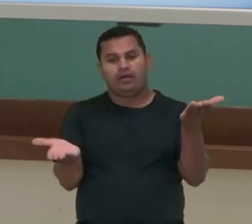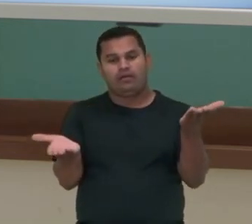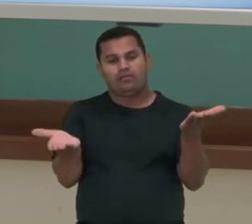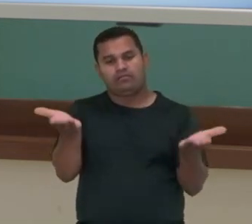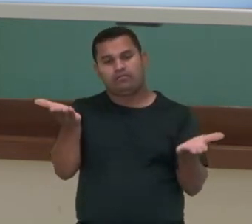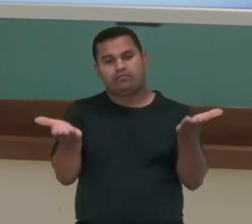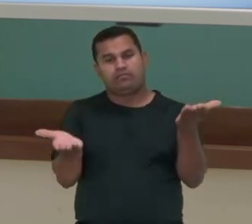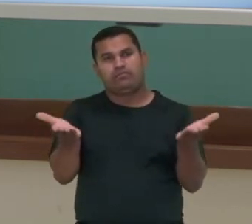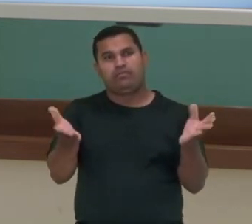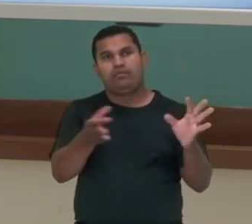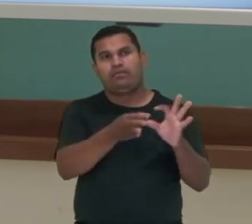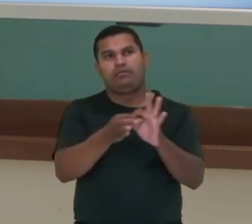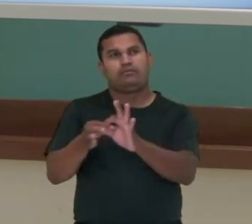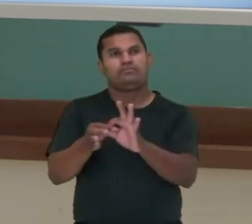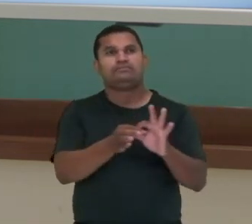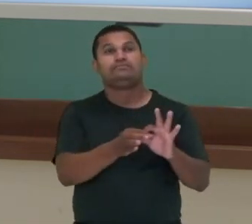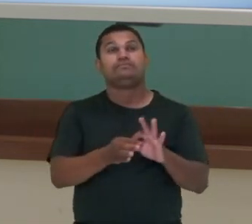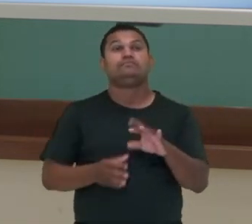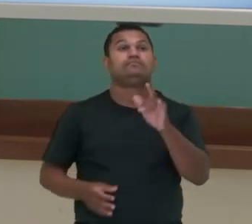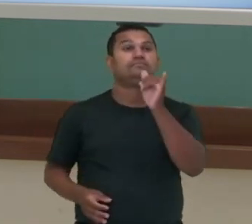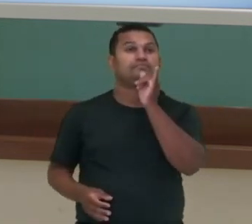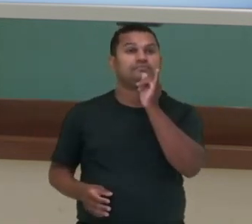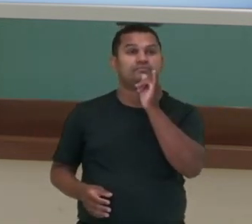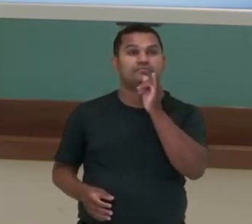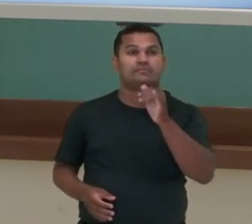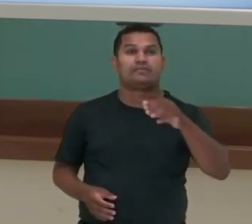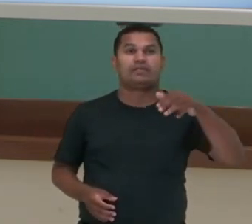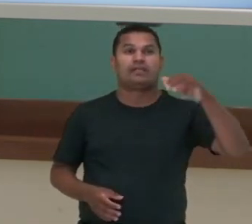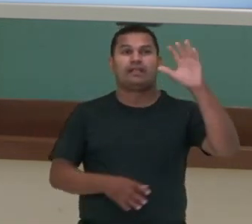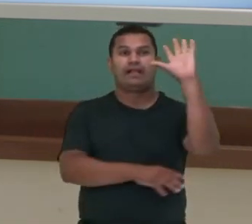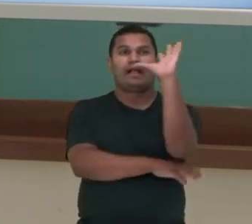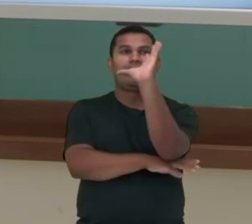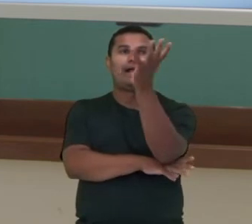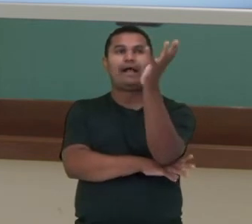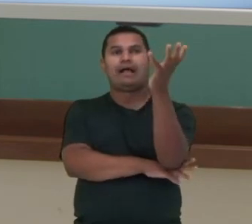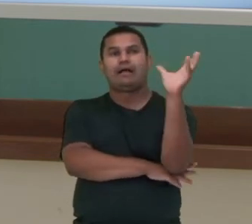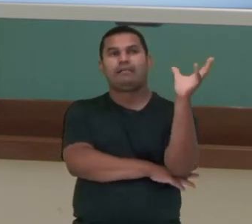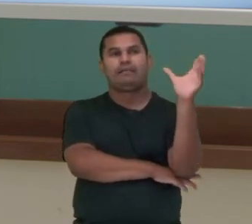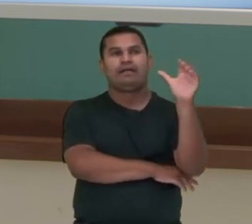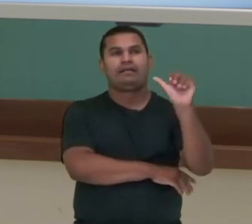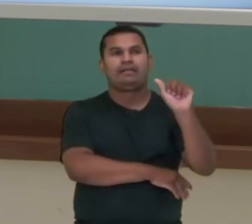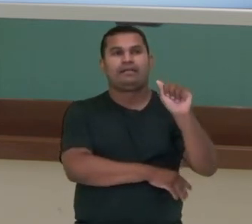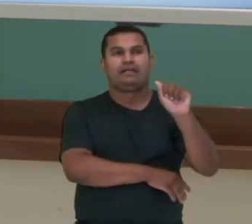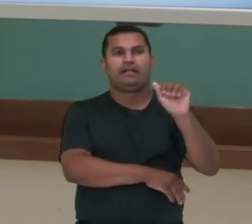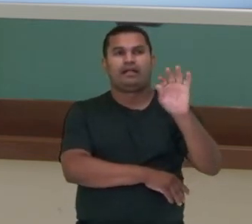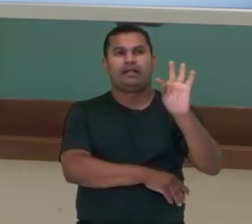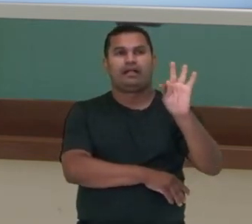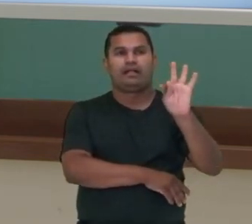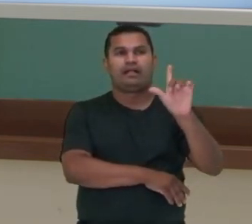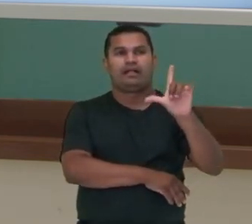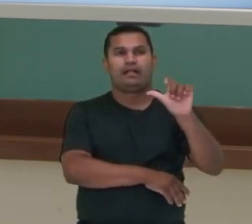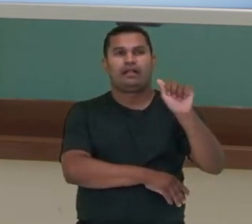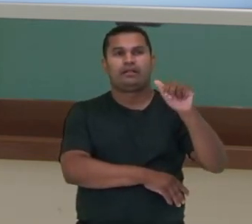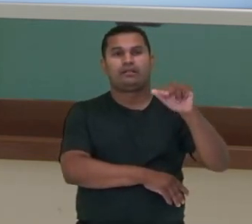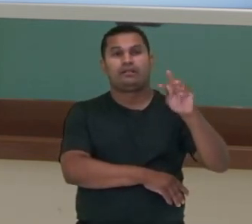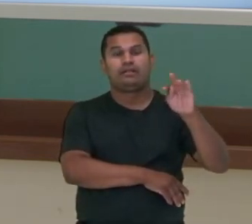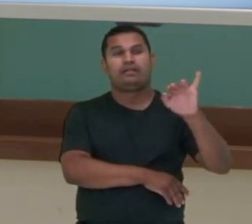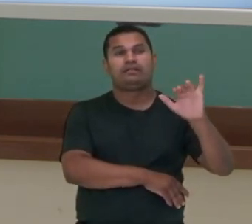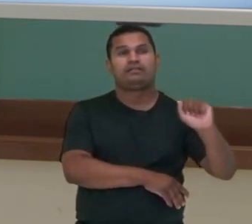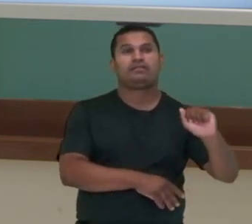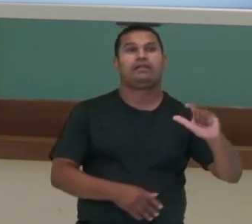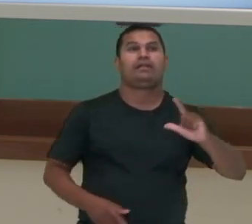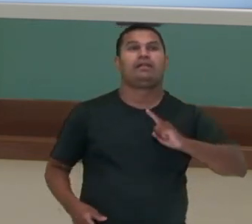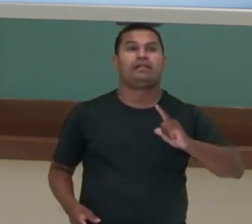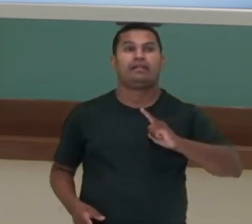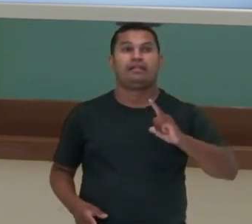uma rede ali mundial de áreas que tem por finalidade pesquisa, conservação do